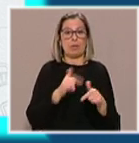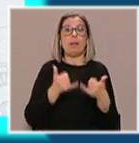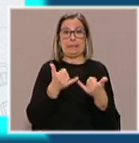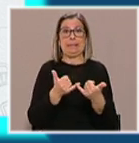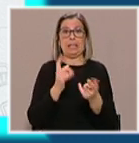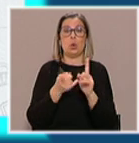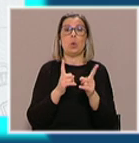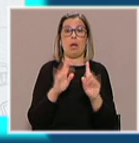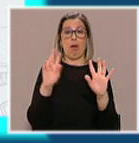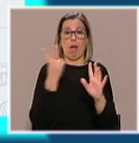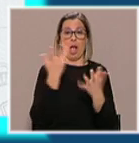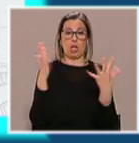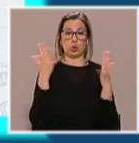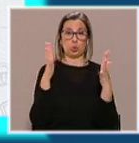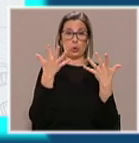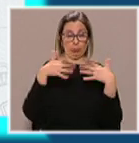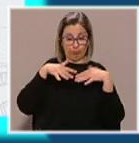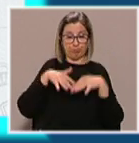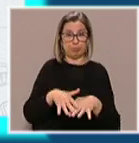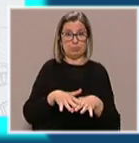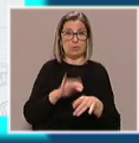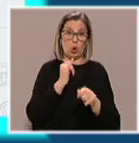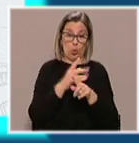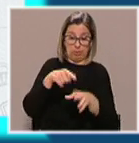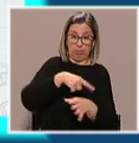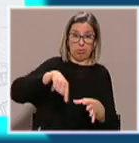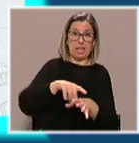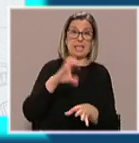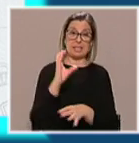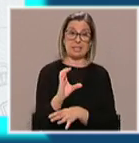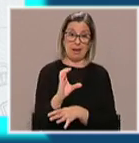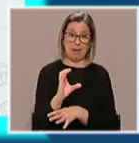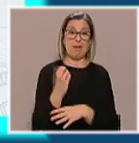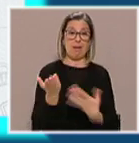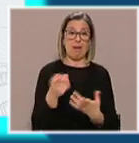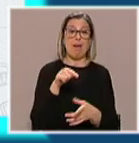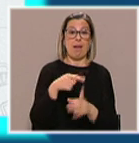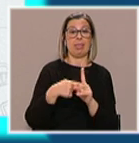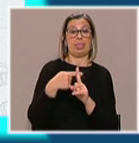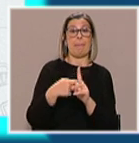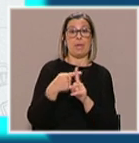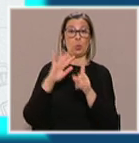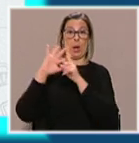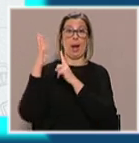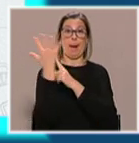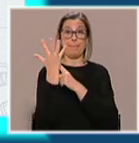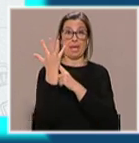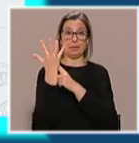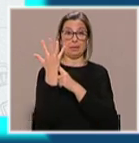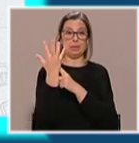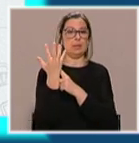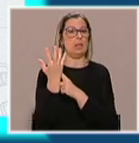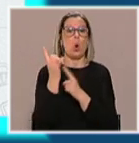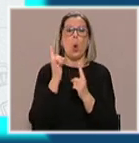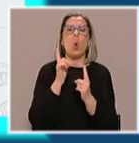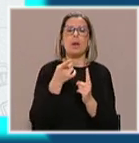realizou? Foram colocadas ambas as mãos na tina C, em que a água se encontrava à temperatura ambiente. E o que é que se